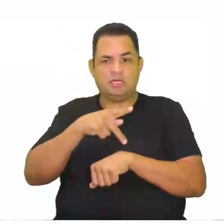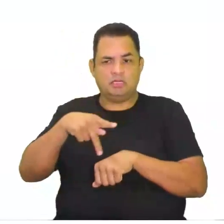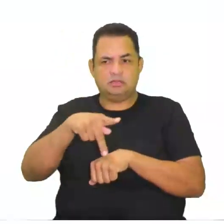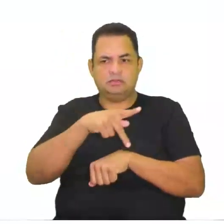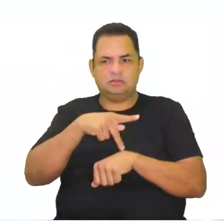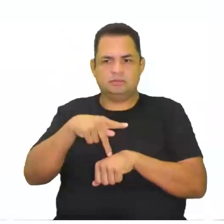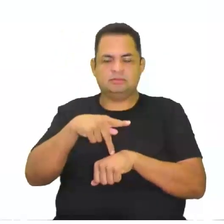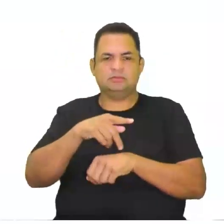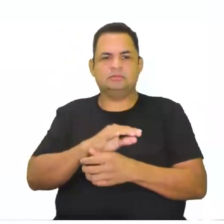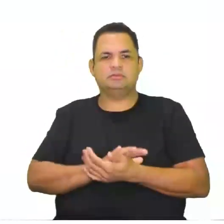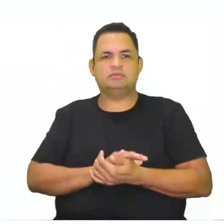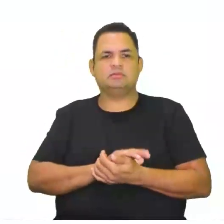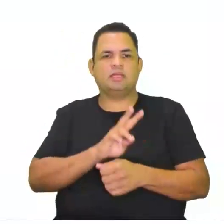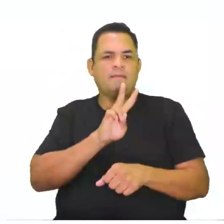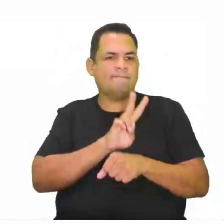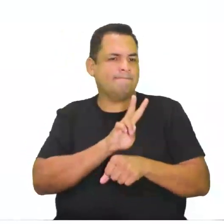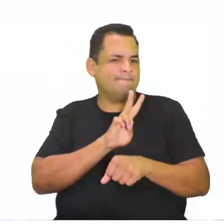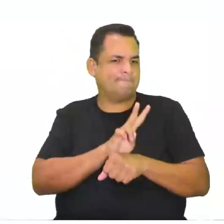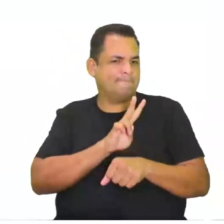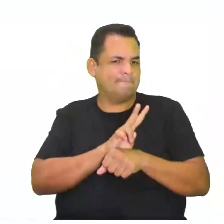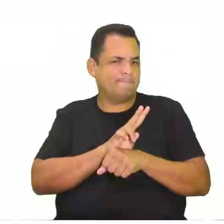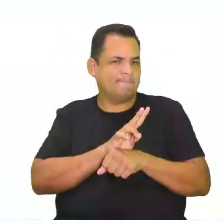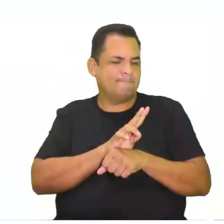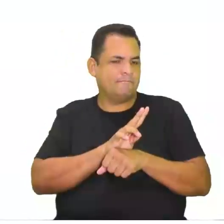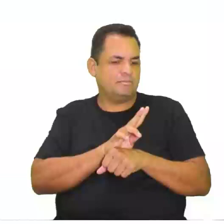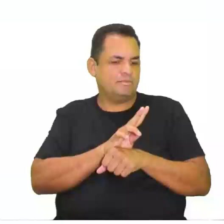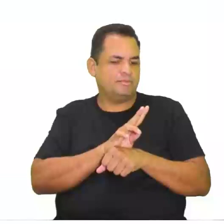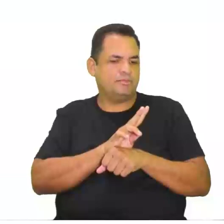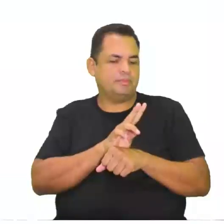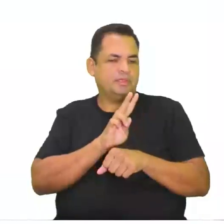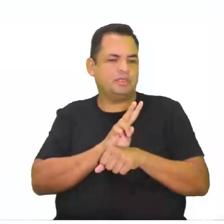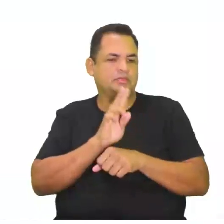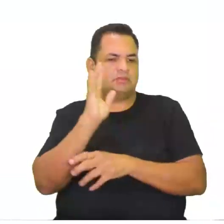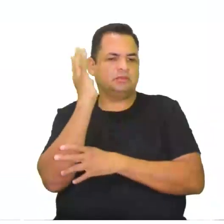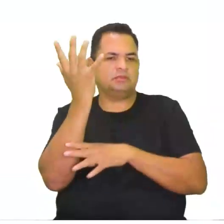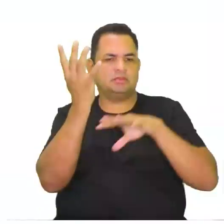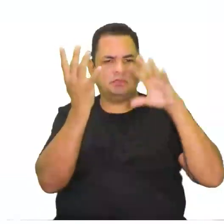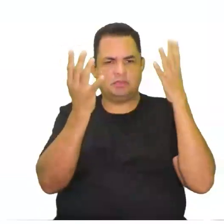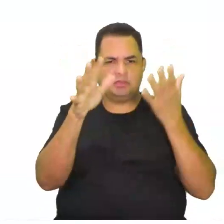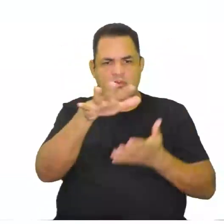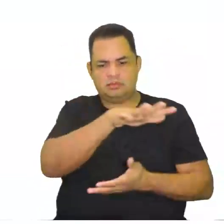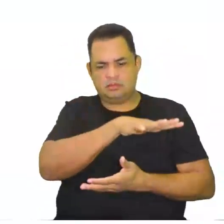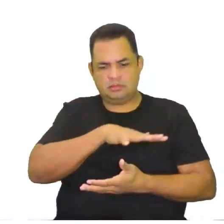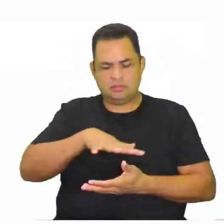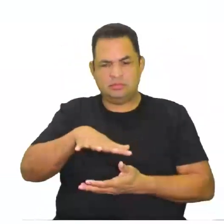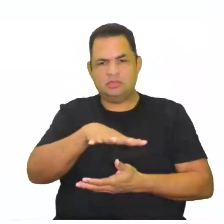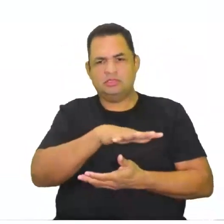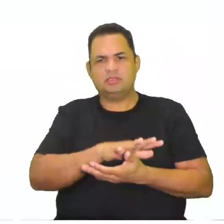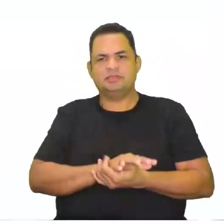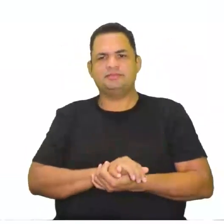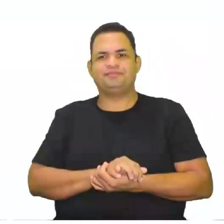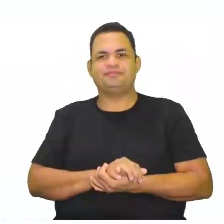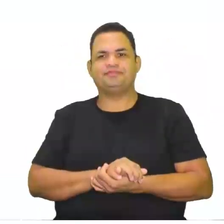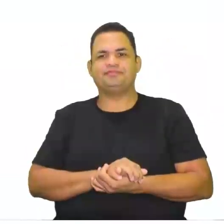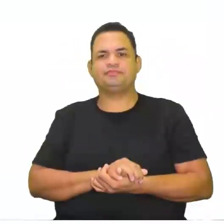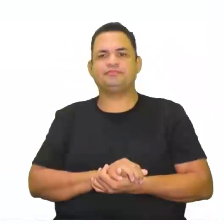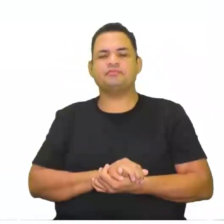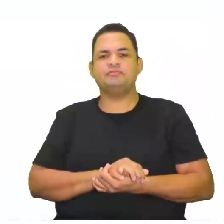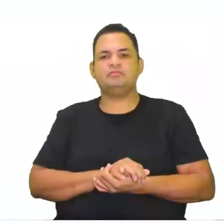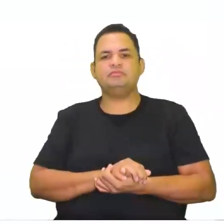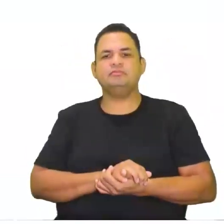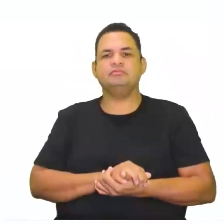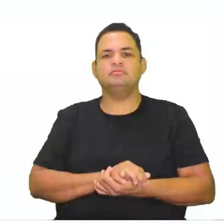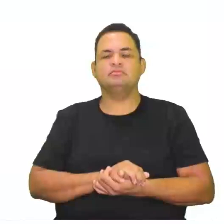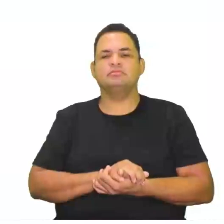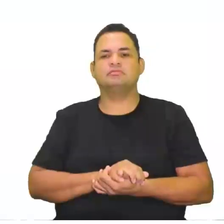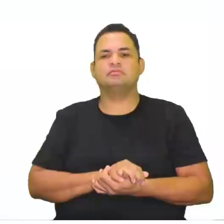Proteção ambiental. Que esse crescimento econômico não seja em cima de degradação do